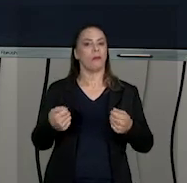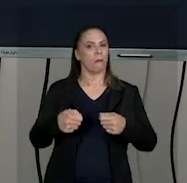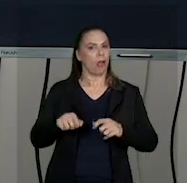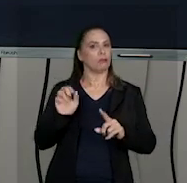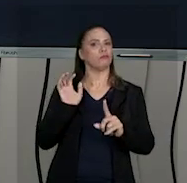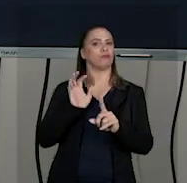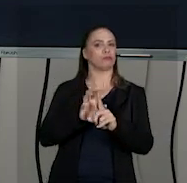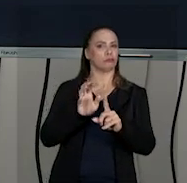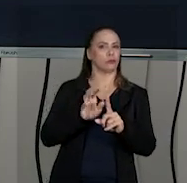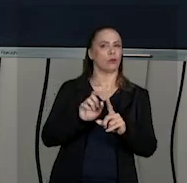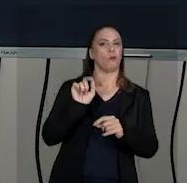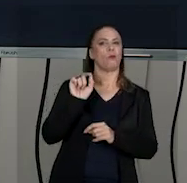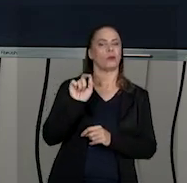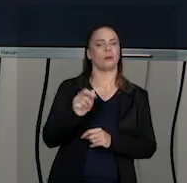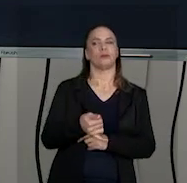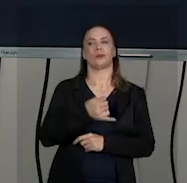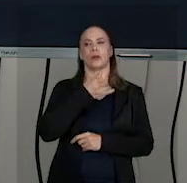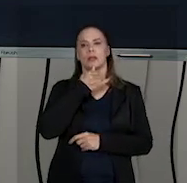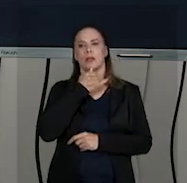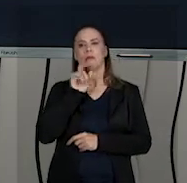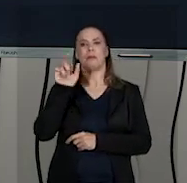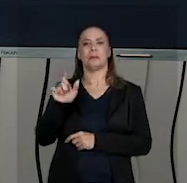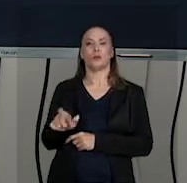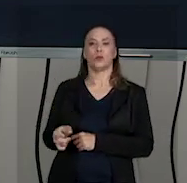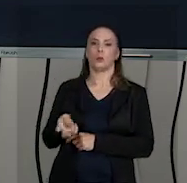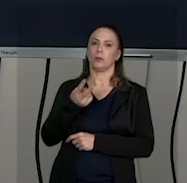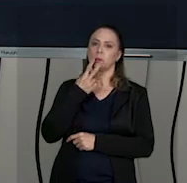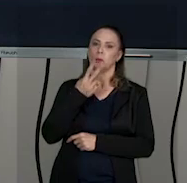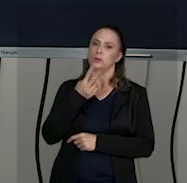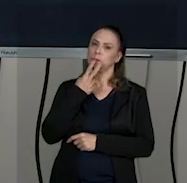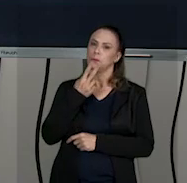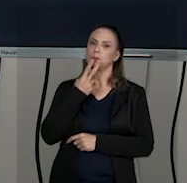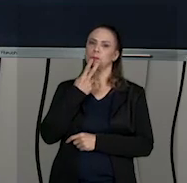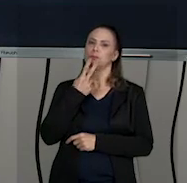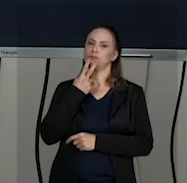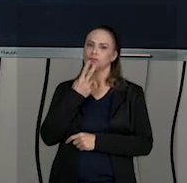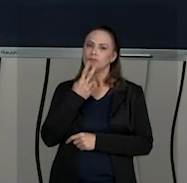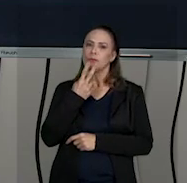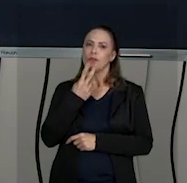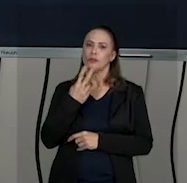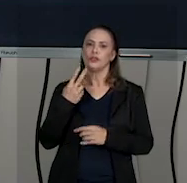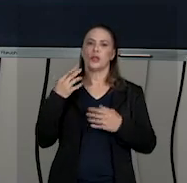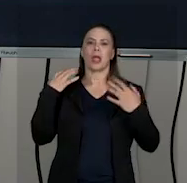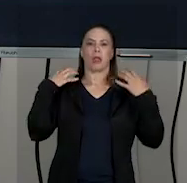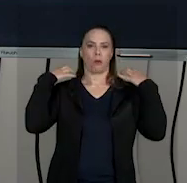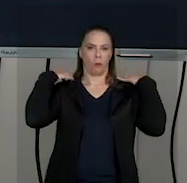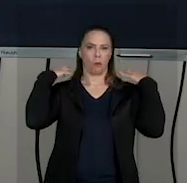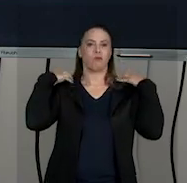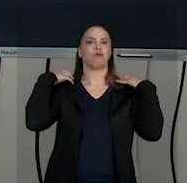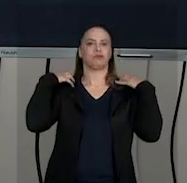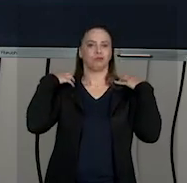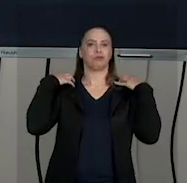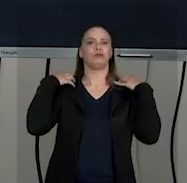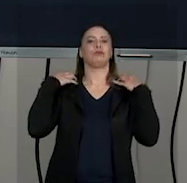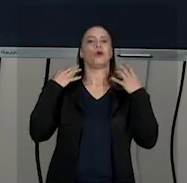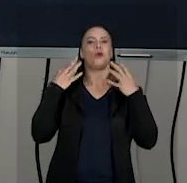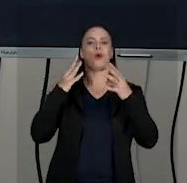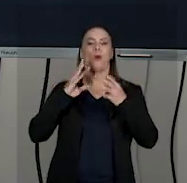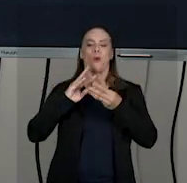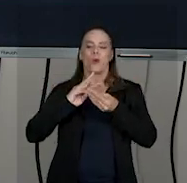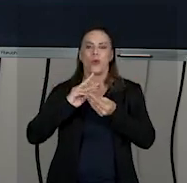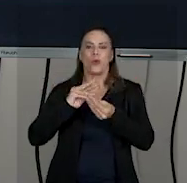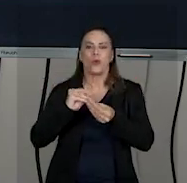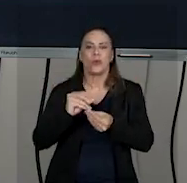o cigarro, né, ele destrói literalmente o tecido pulmonar, então diminui essa capacidade